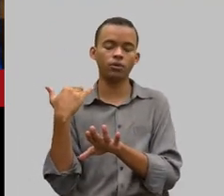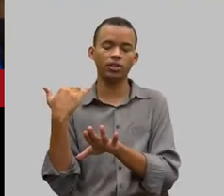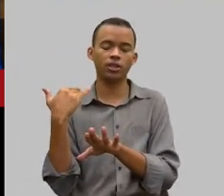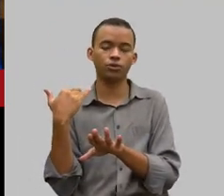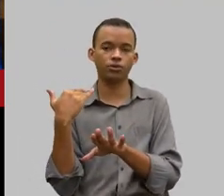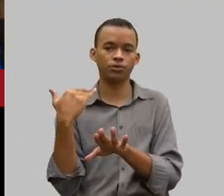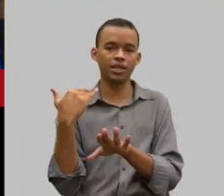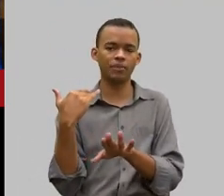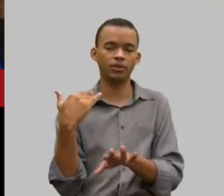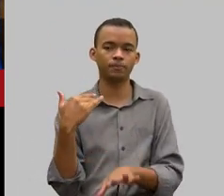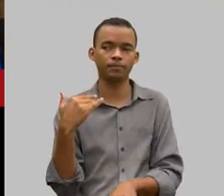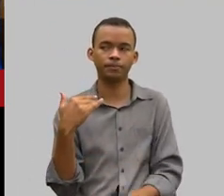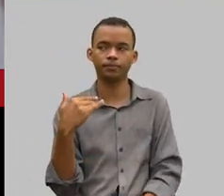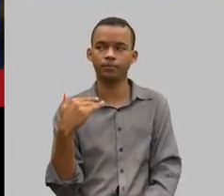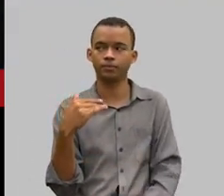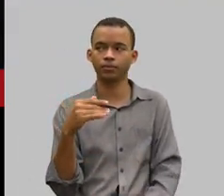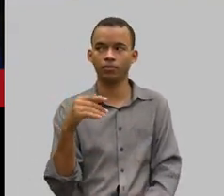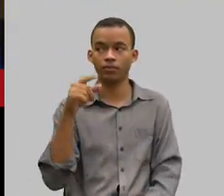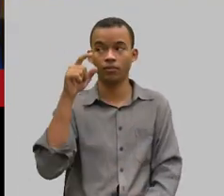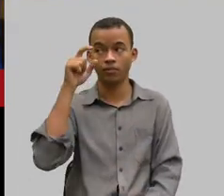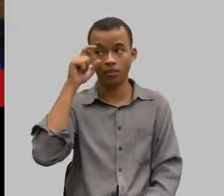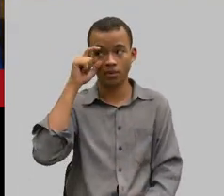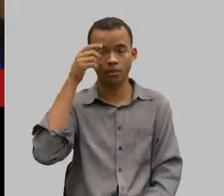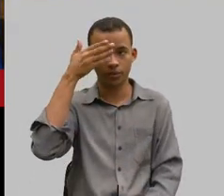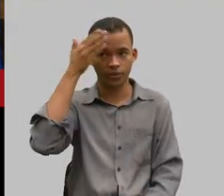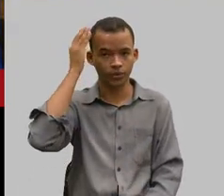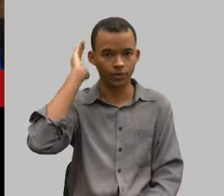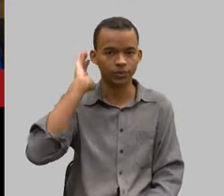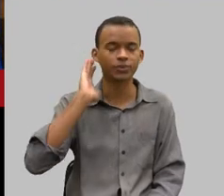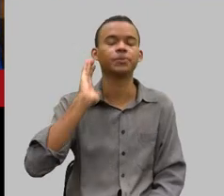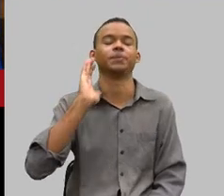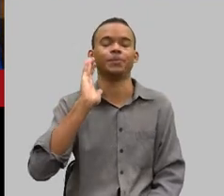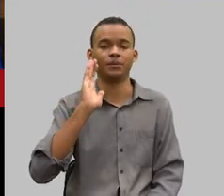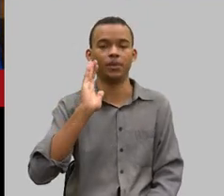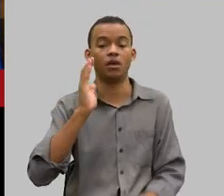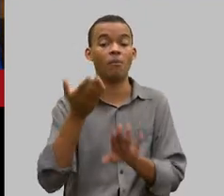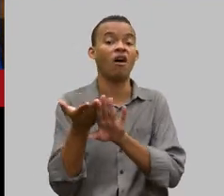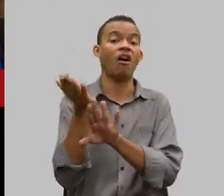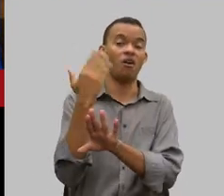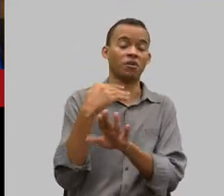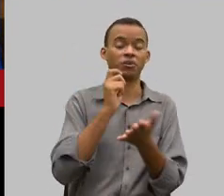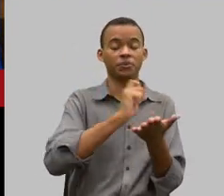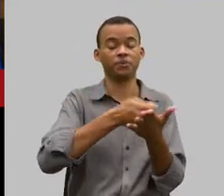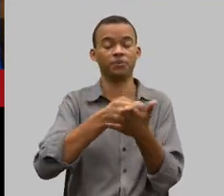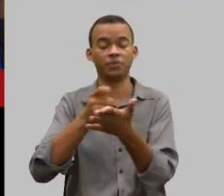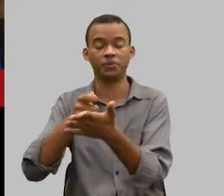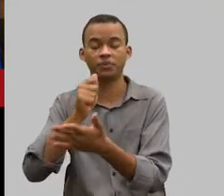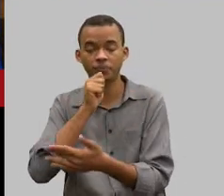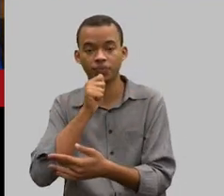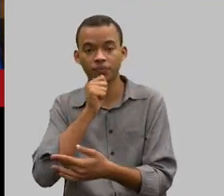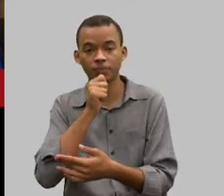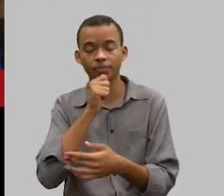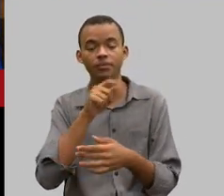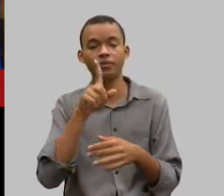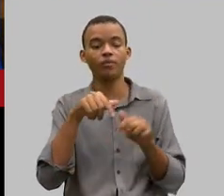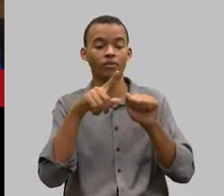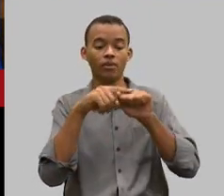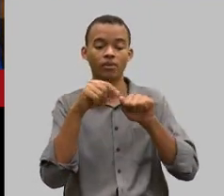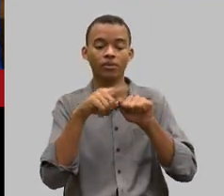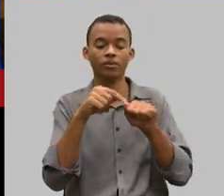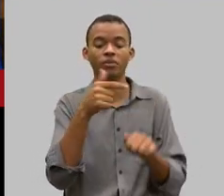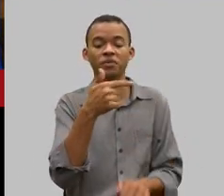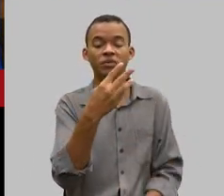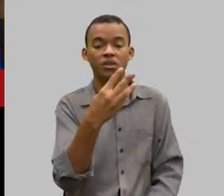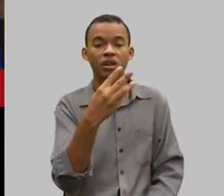já pagou quase R bilhões de reais então a gente paga a dívida sim com a união então só do artigo 23 4 bilhões